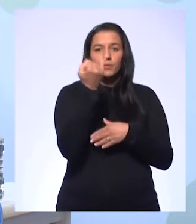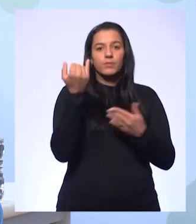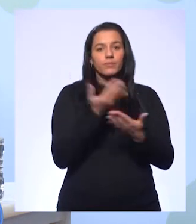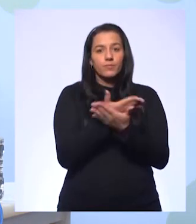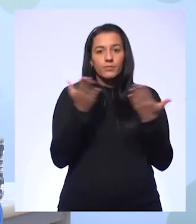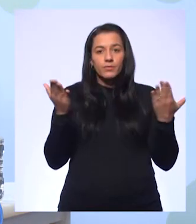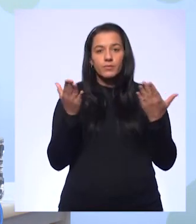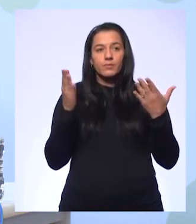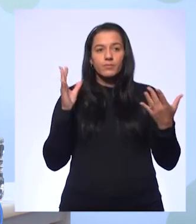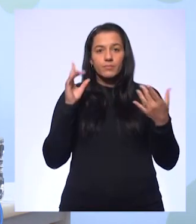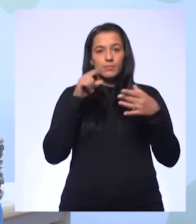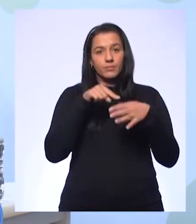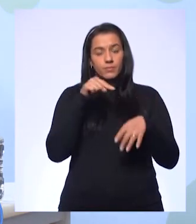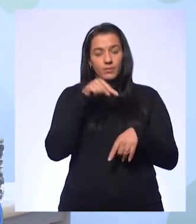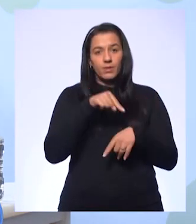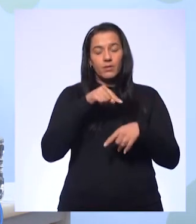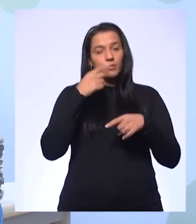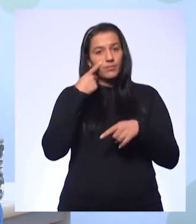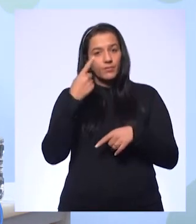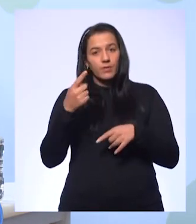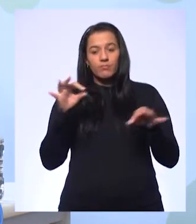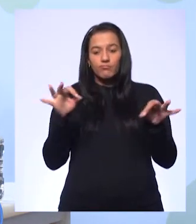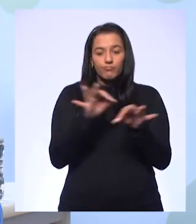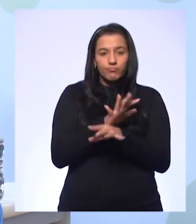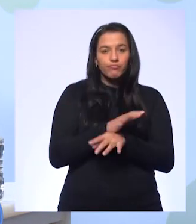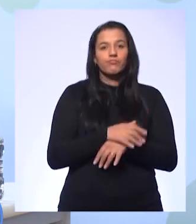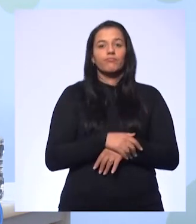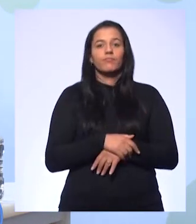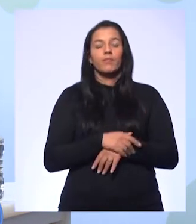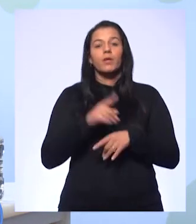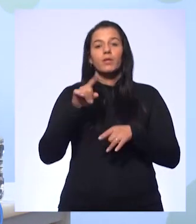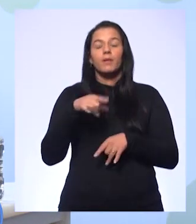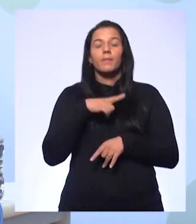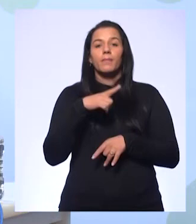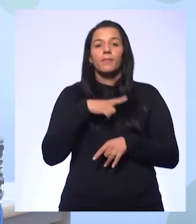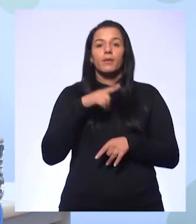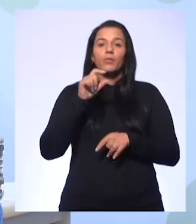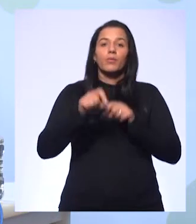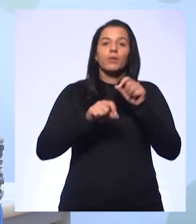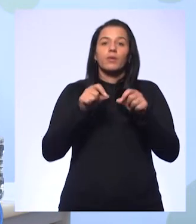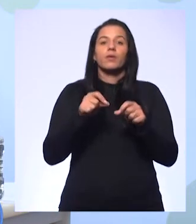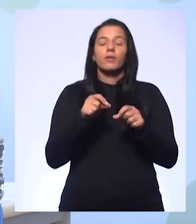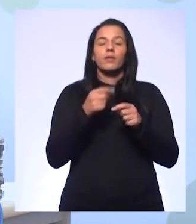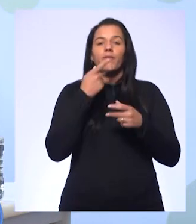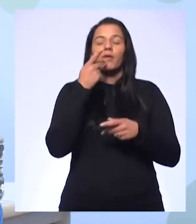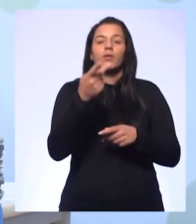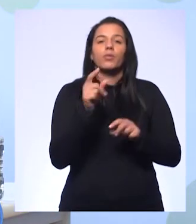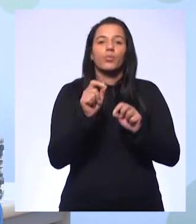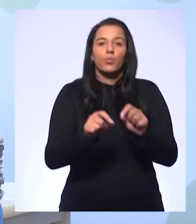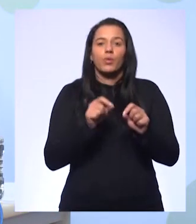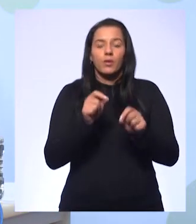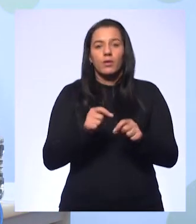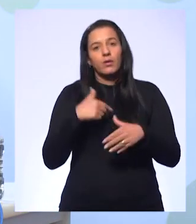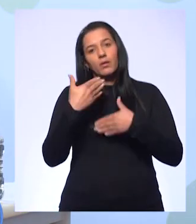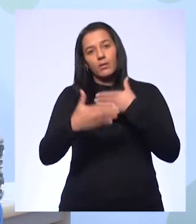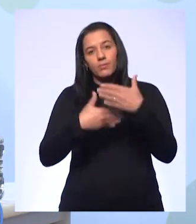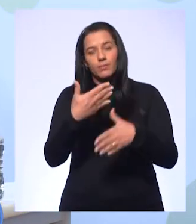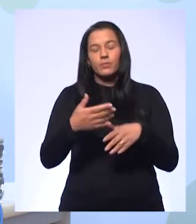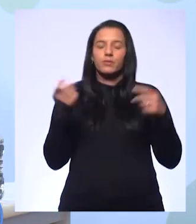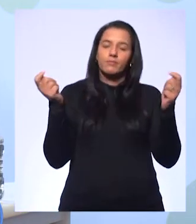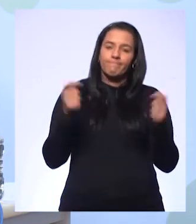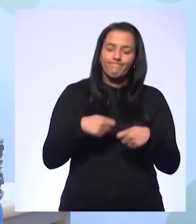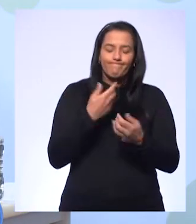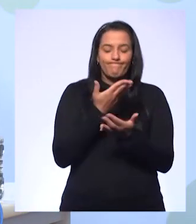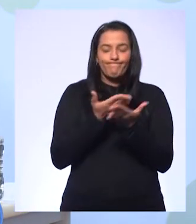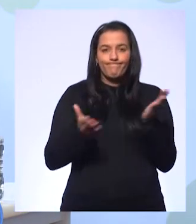se relacionarem. E a fonte, né? O título, né? Para saber do que está falando, porque senão, né, pode acabar se